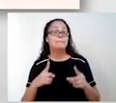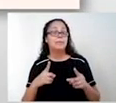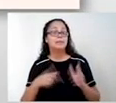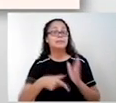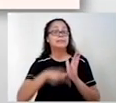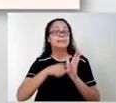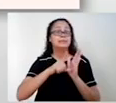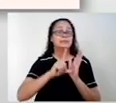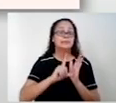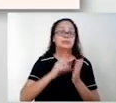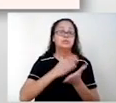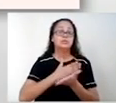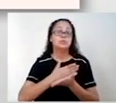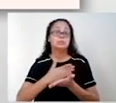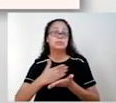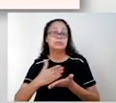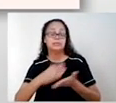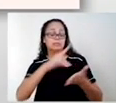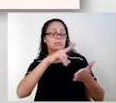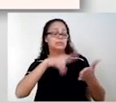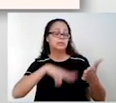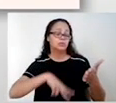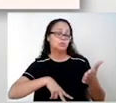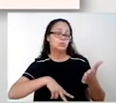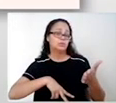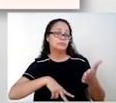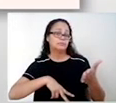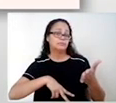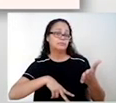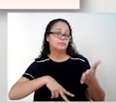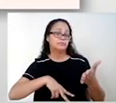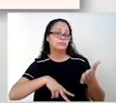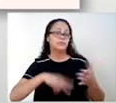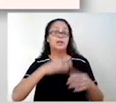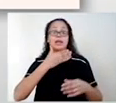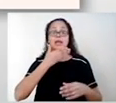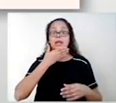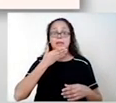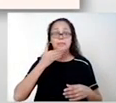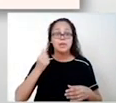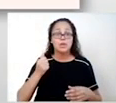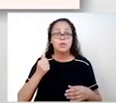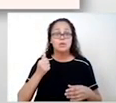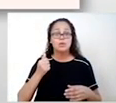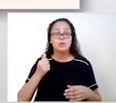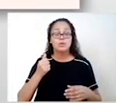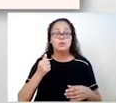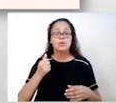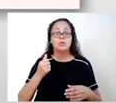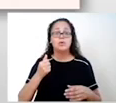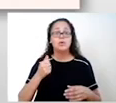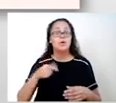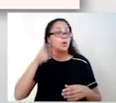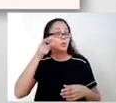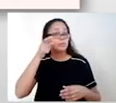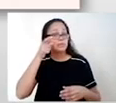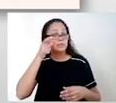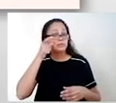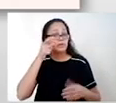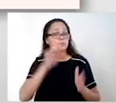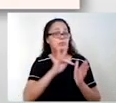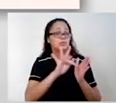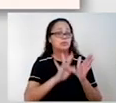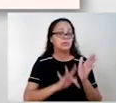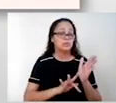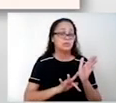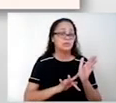nós começarmos a leitura mesmo, é interessante que vocês parem um pouquinho e observem para vocês entenderem bem o texto. Então,